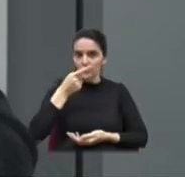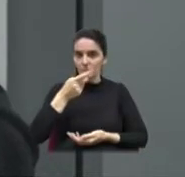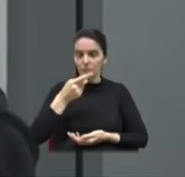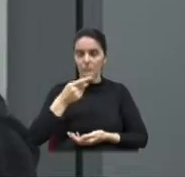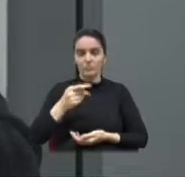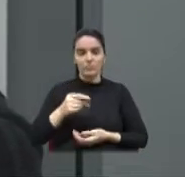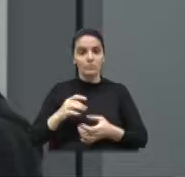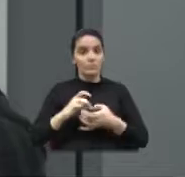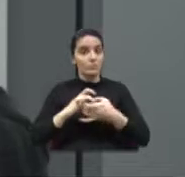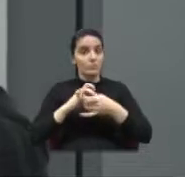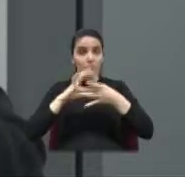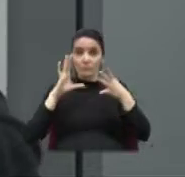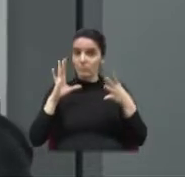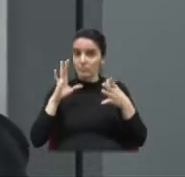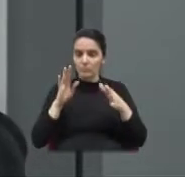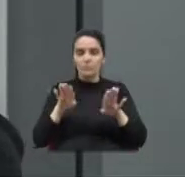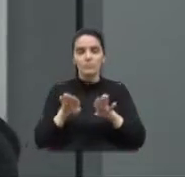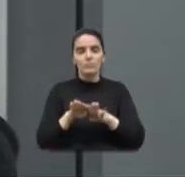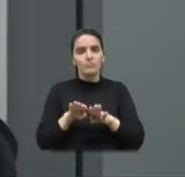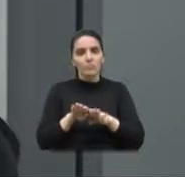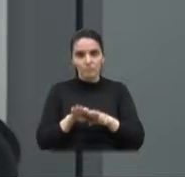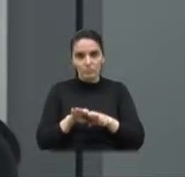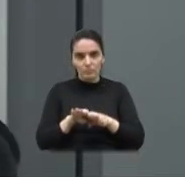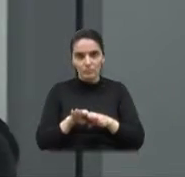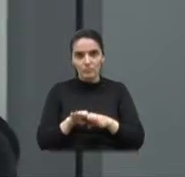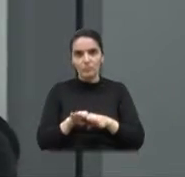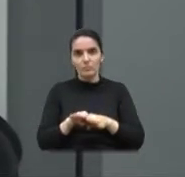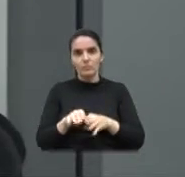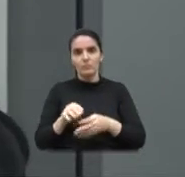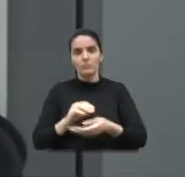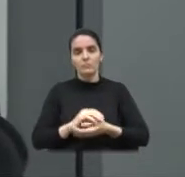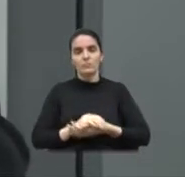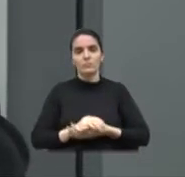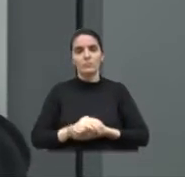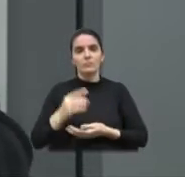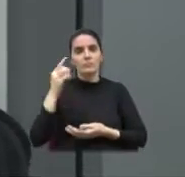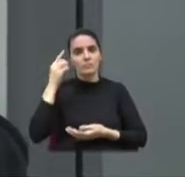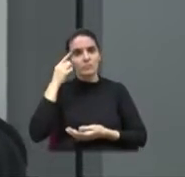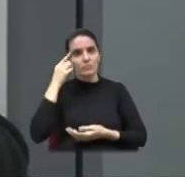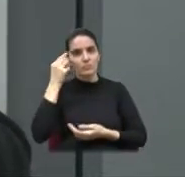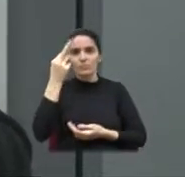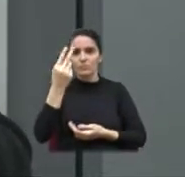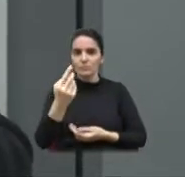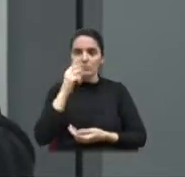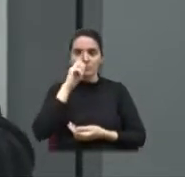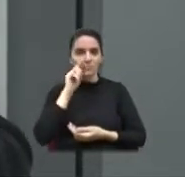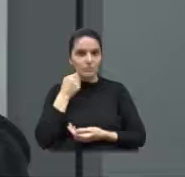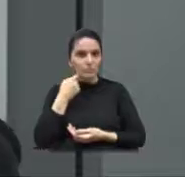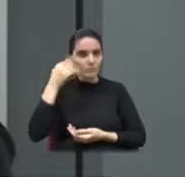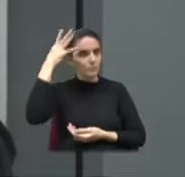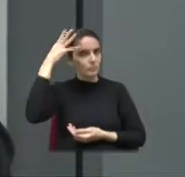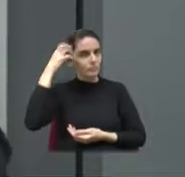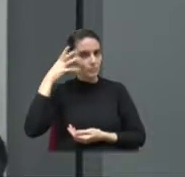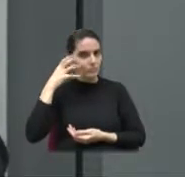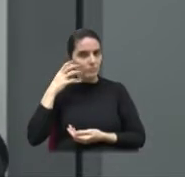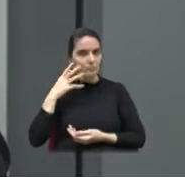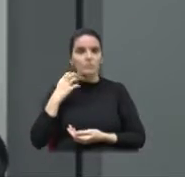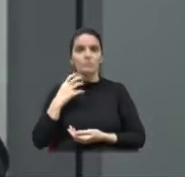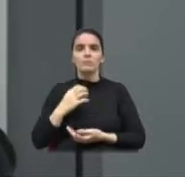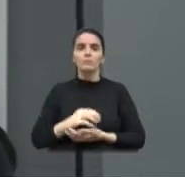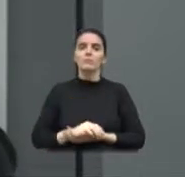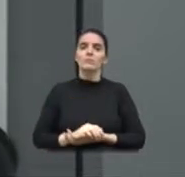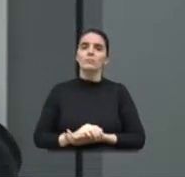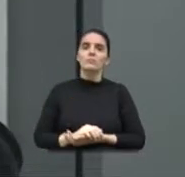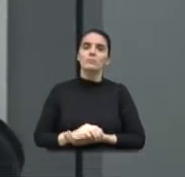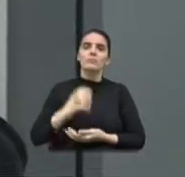independente e solidário ao número de vocês dois. Eu gostaria de somar a vocês dois o